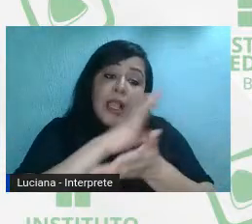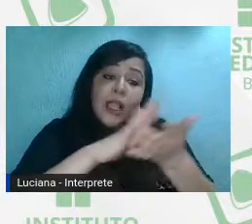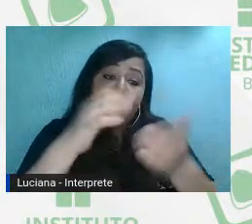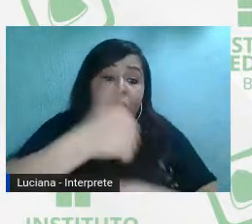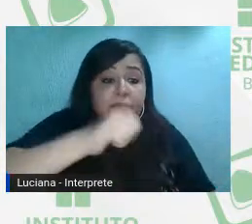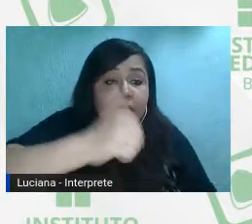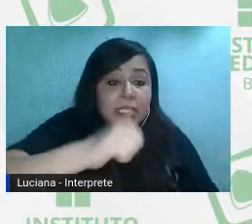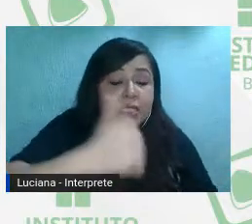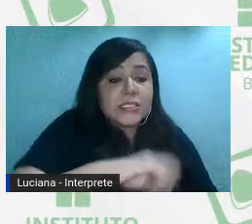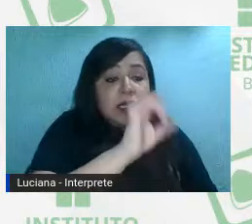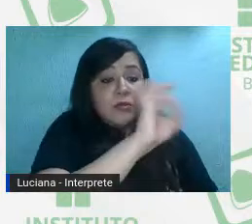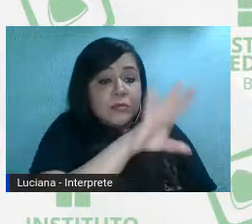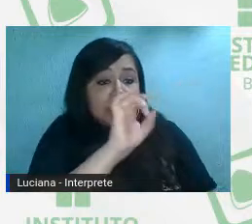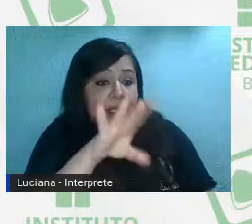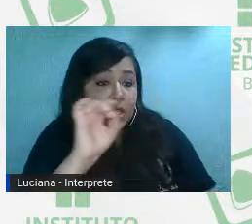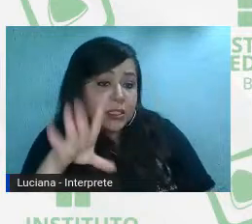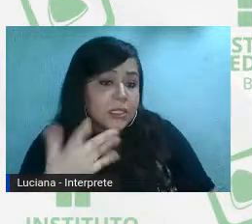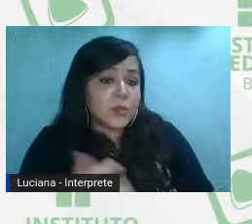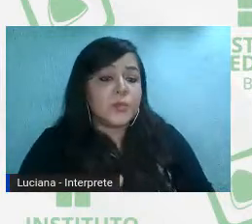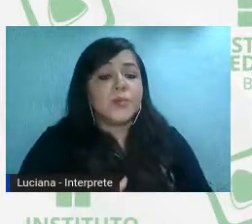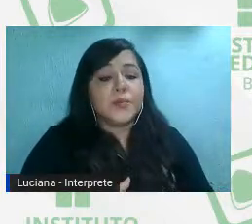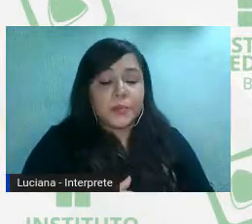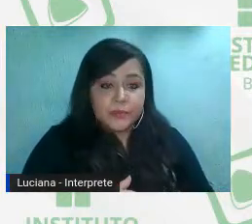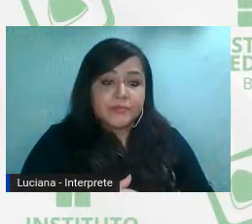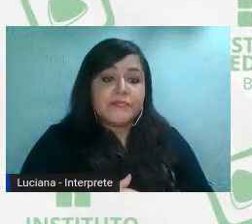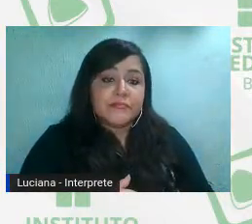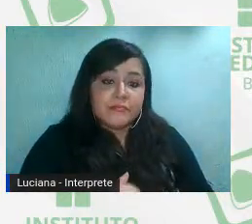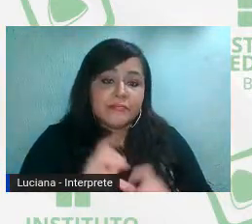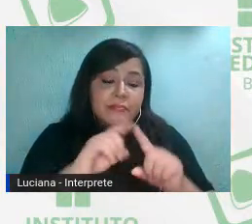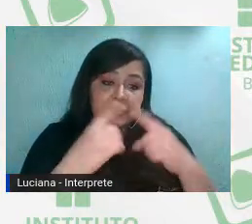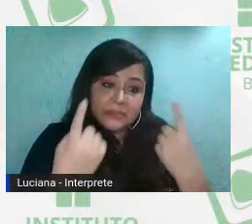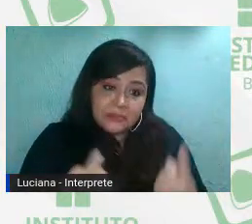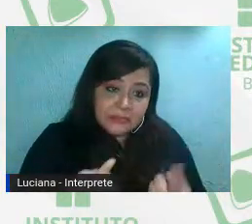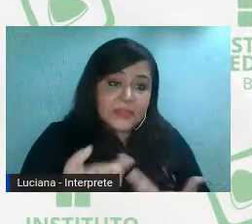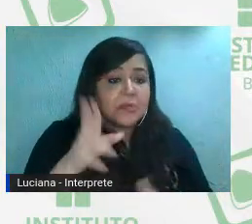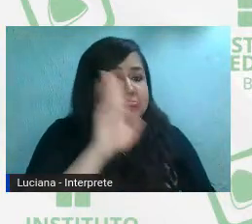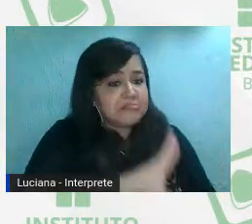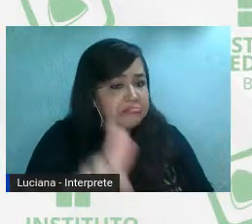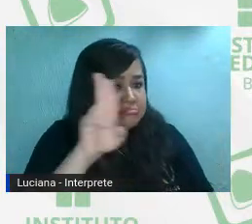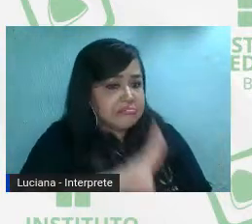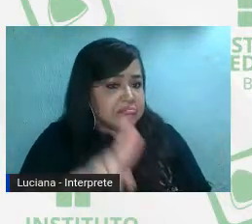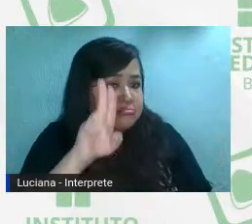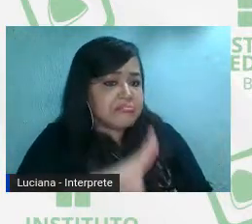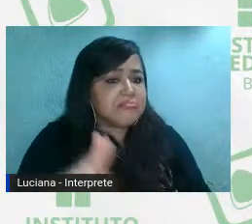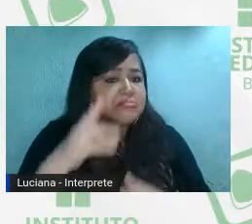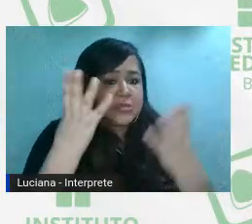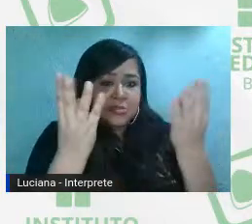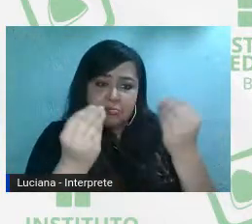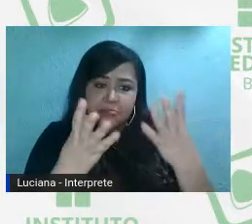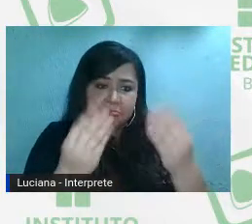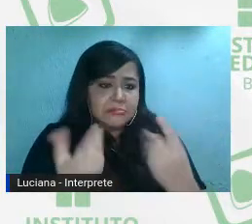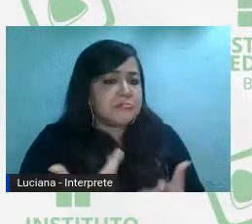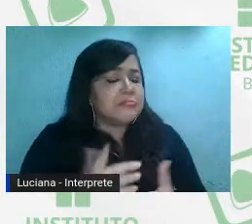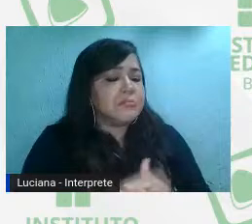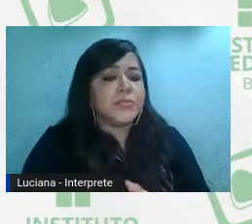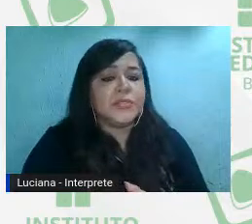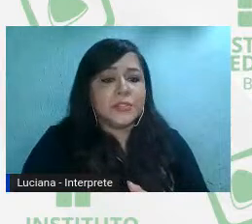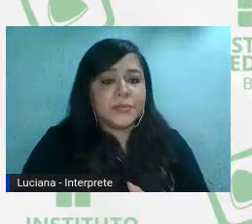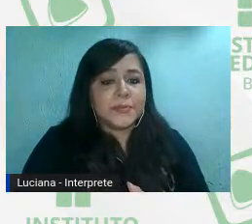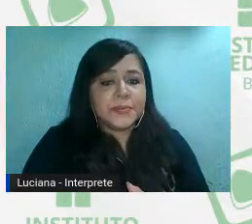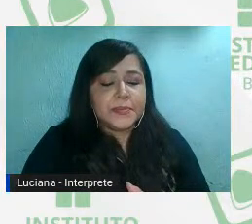de acompanhamento individual. É uma plataforma muito útil. Utilizo e recomendo.